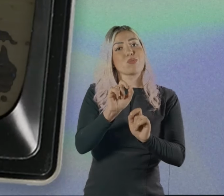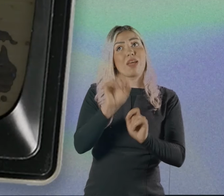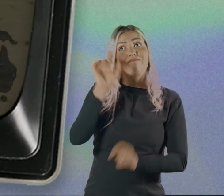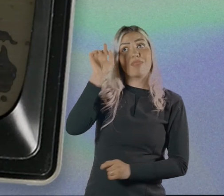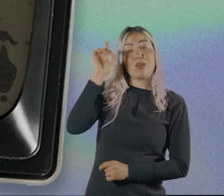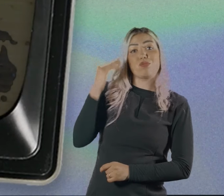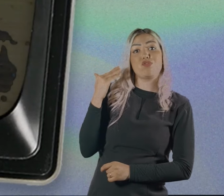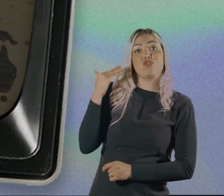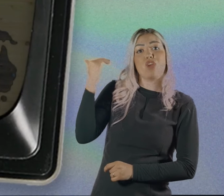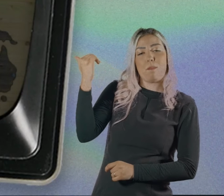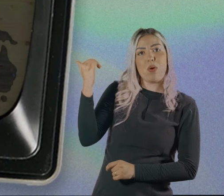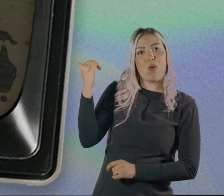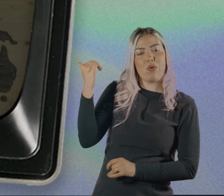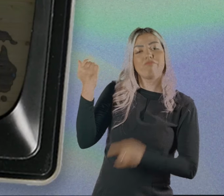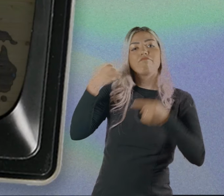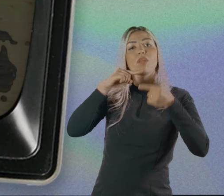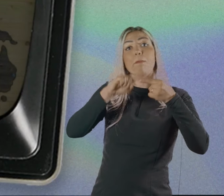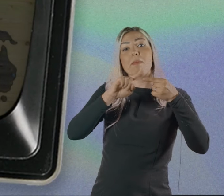assim, descoberta.